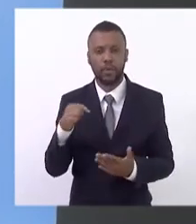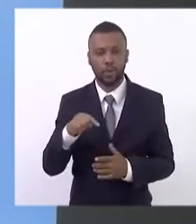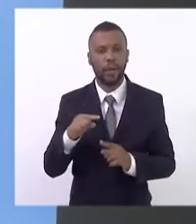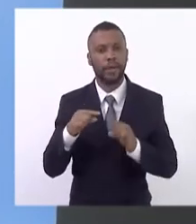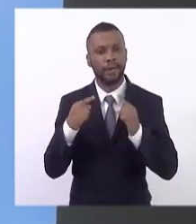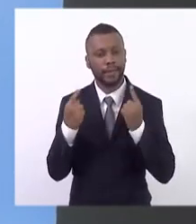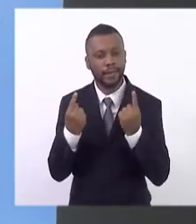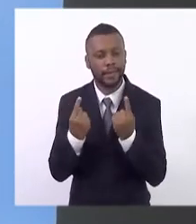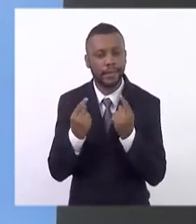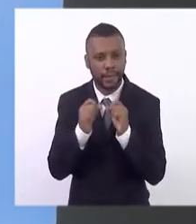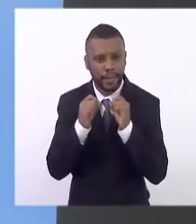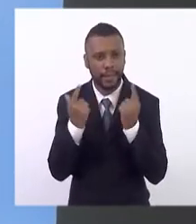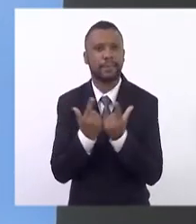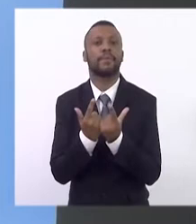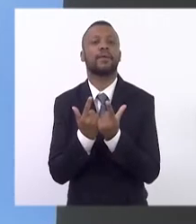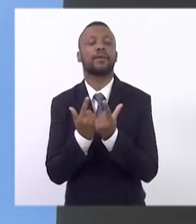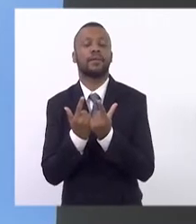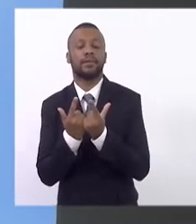numa